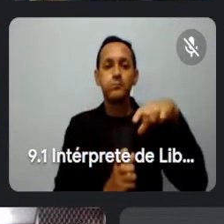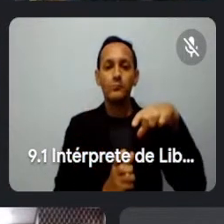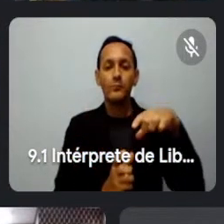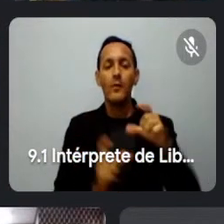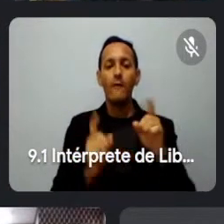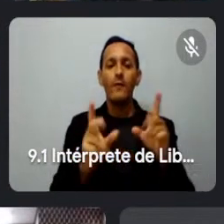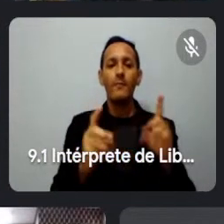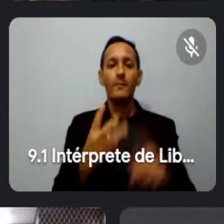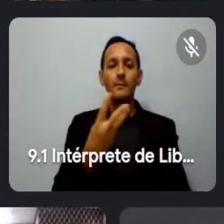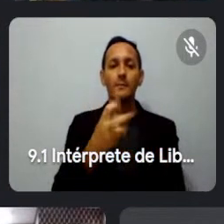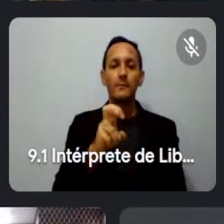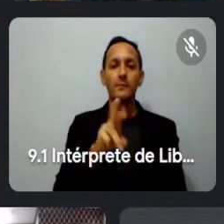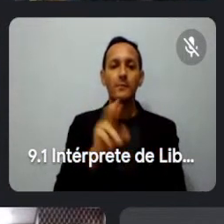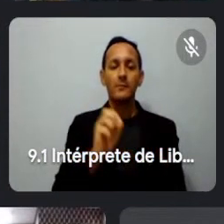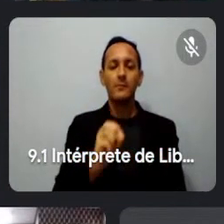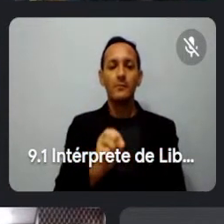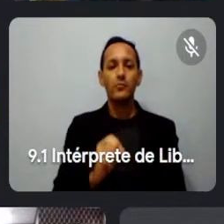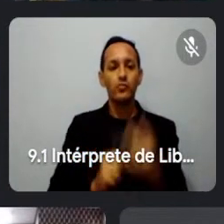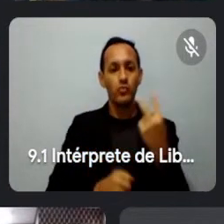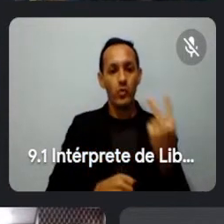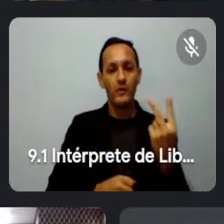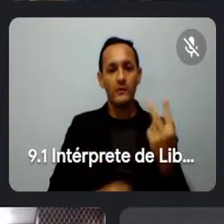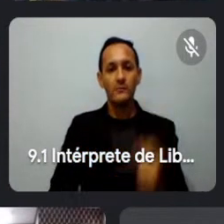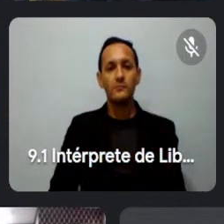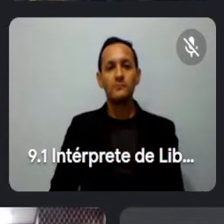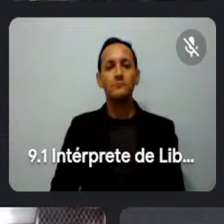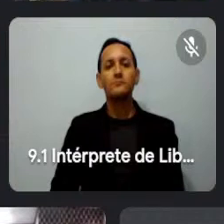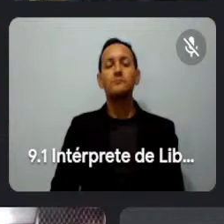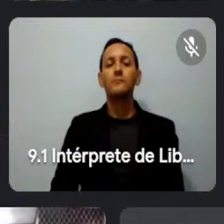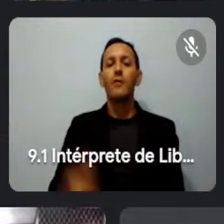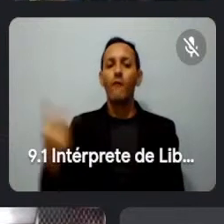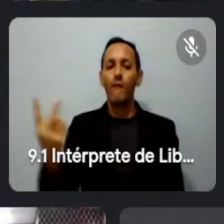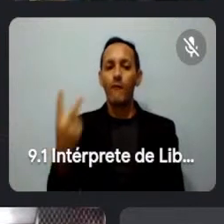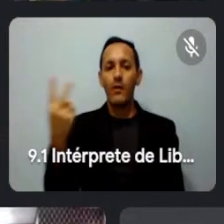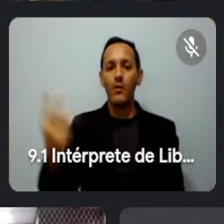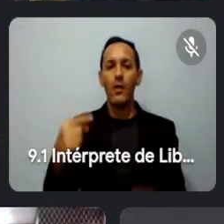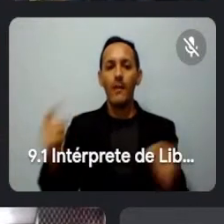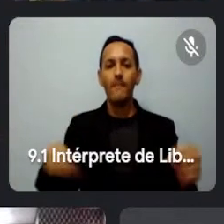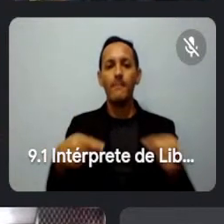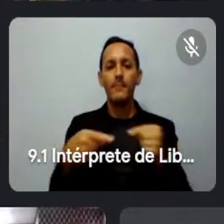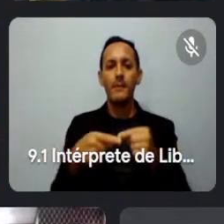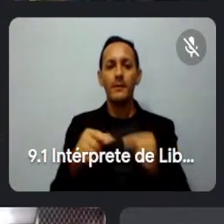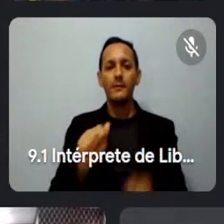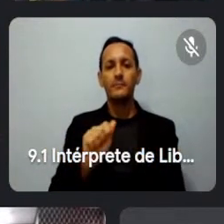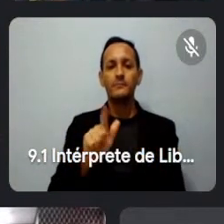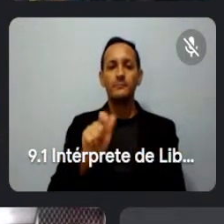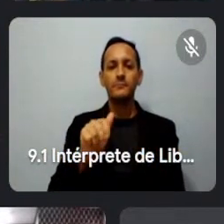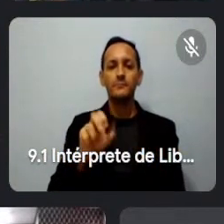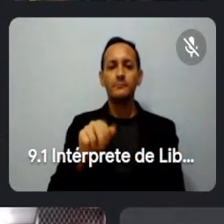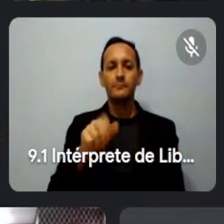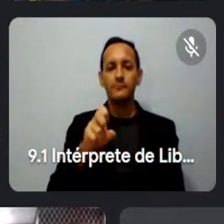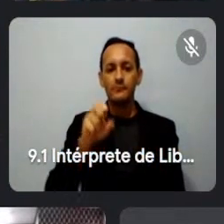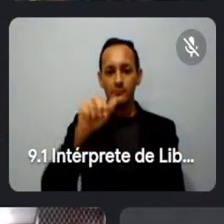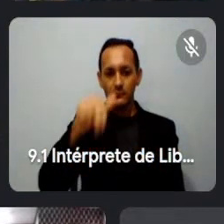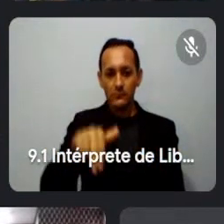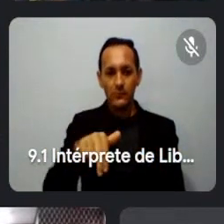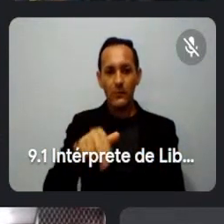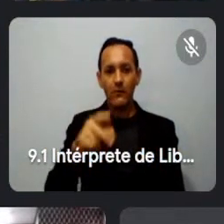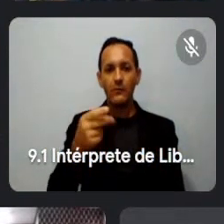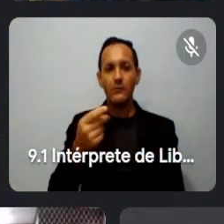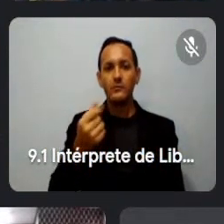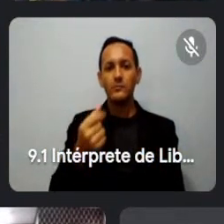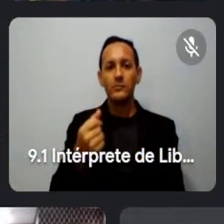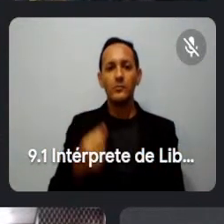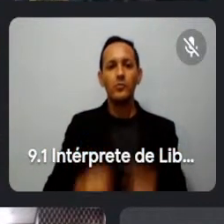foram vendidos por 350 Opá valor confirmado pelo senhor Agamenon da Silva mas isso foram